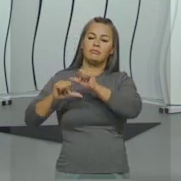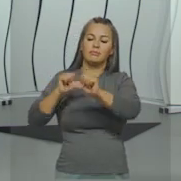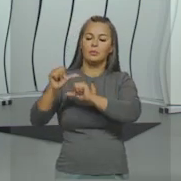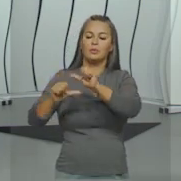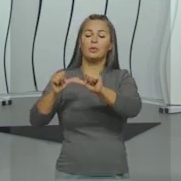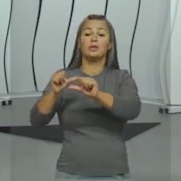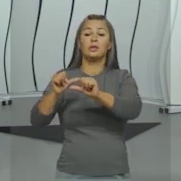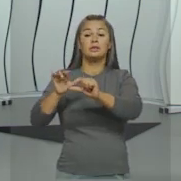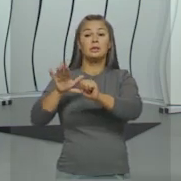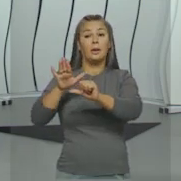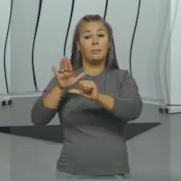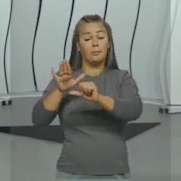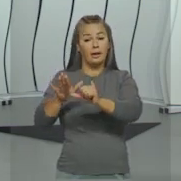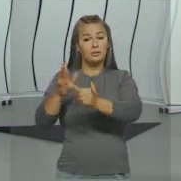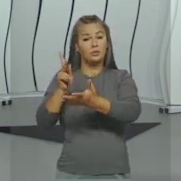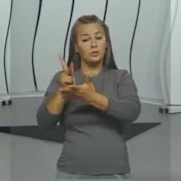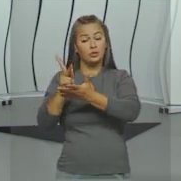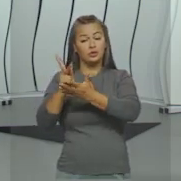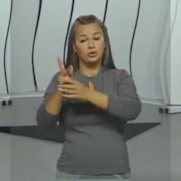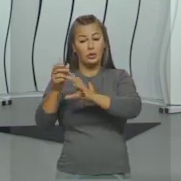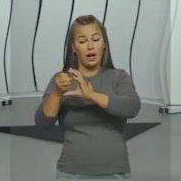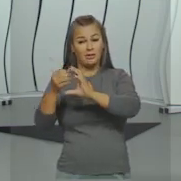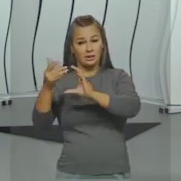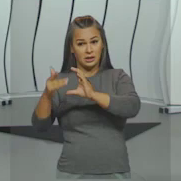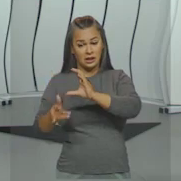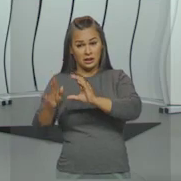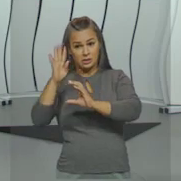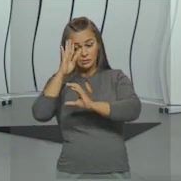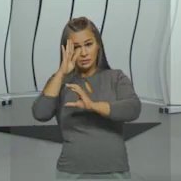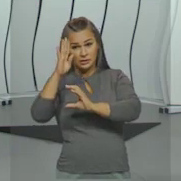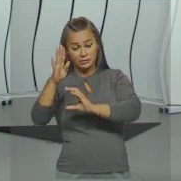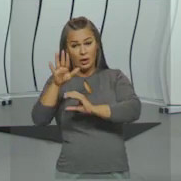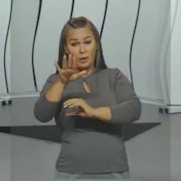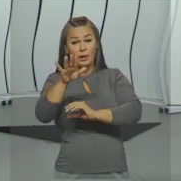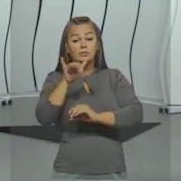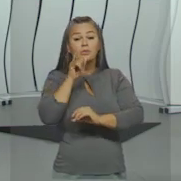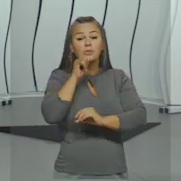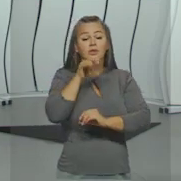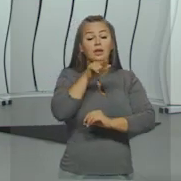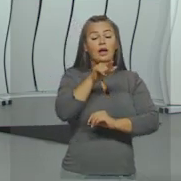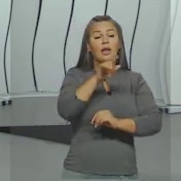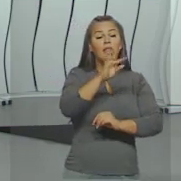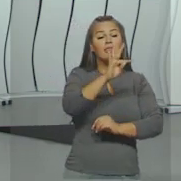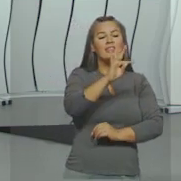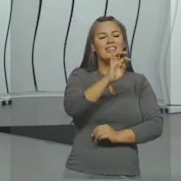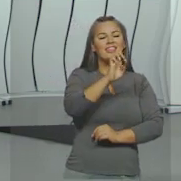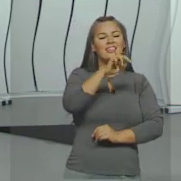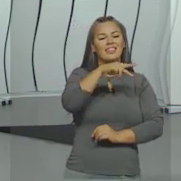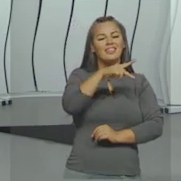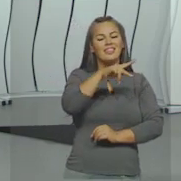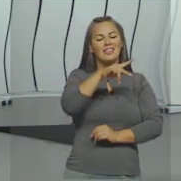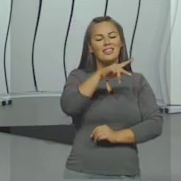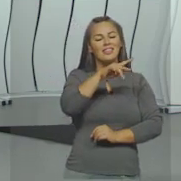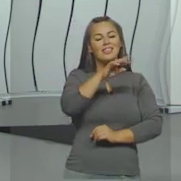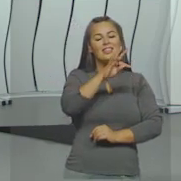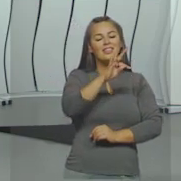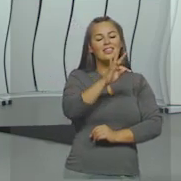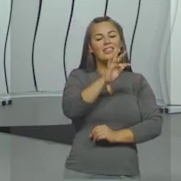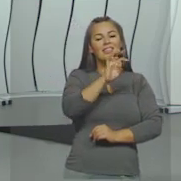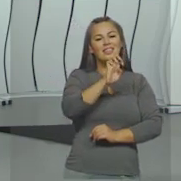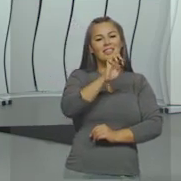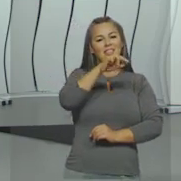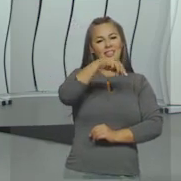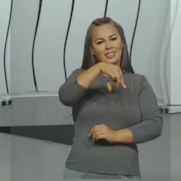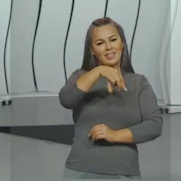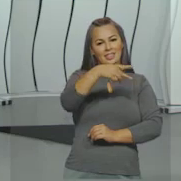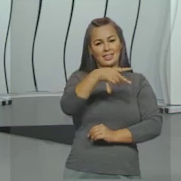região. Agora, tempo não. Tempo você está aí na sua casa, bonitinho, está fazendo aquele sol maravilhoso.